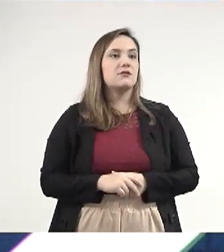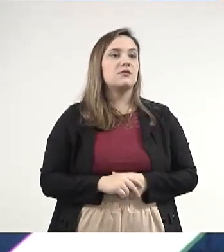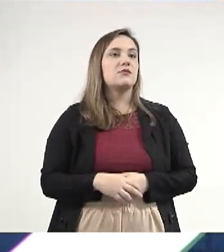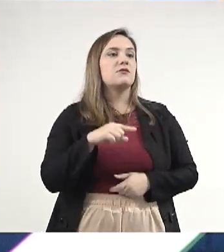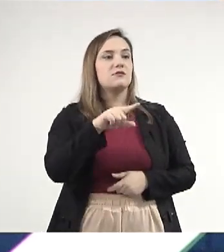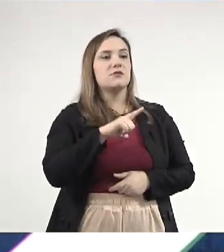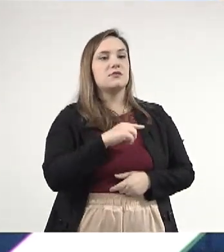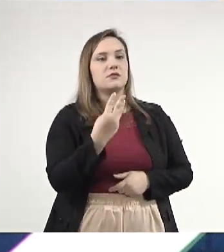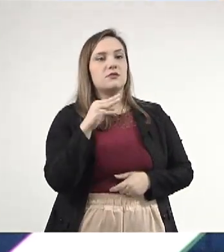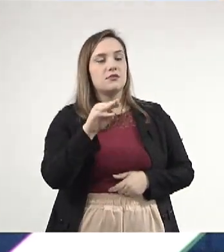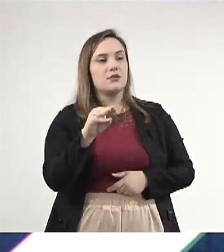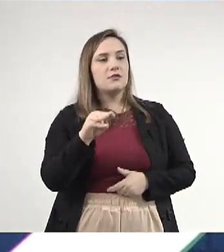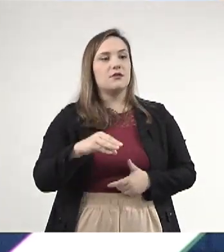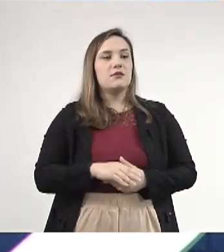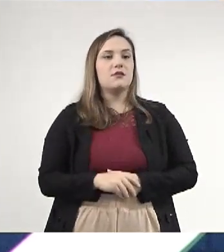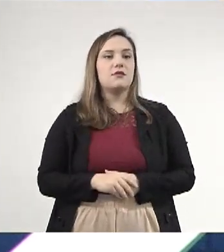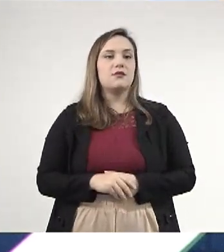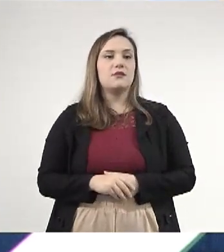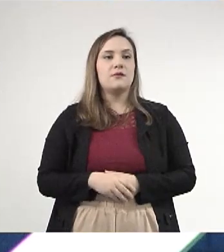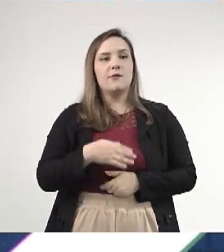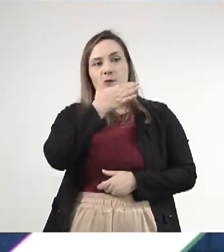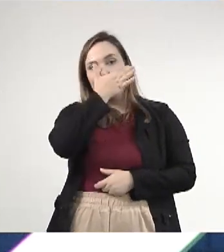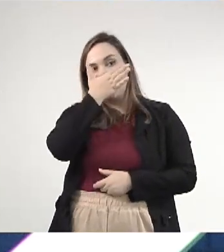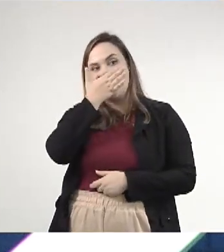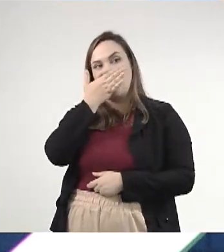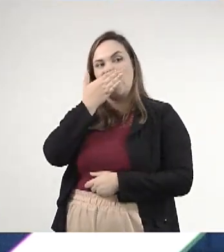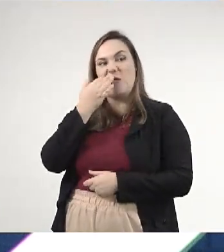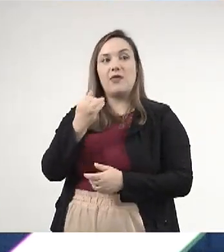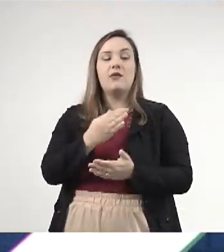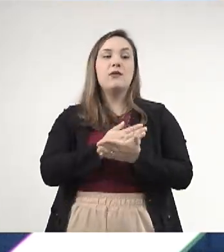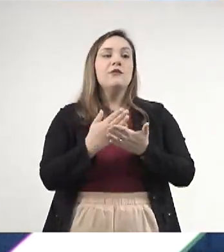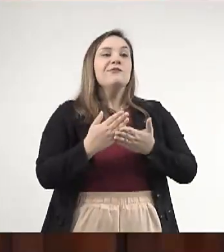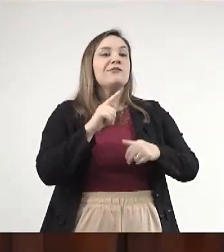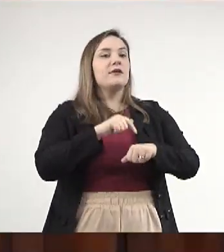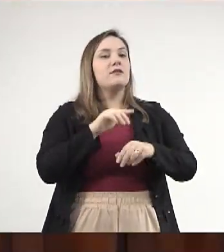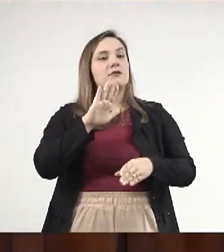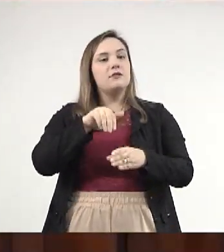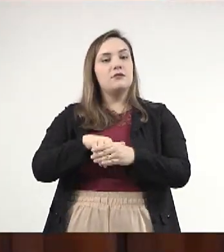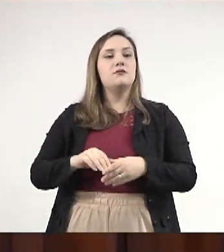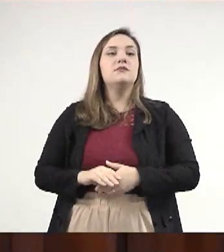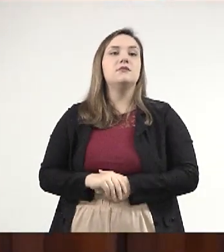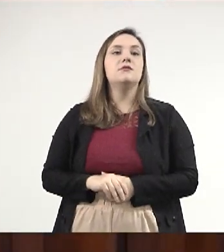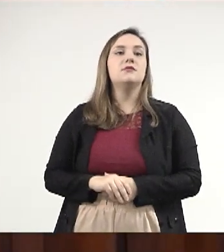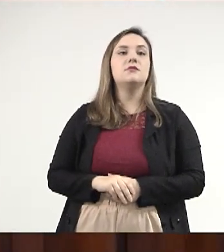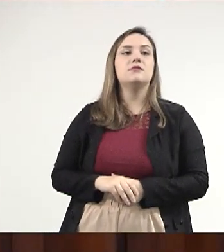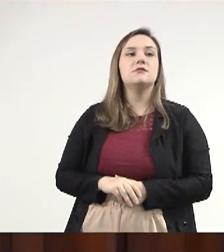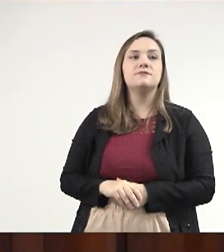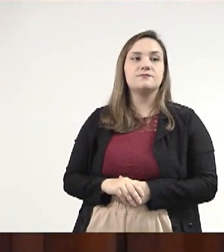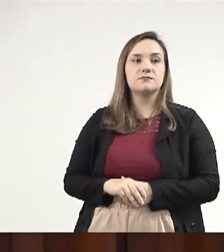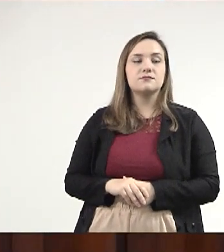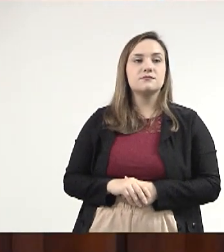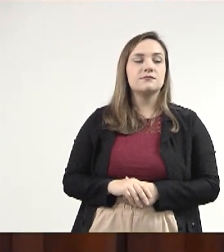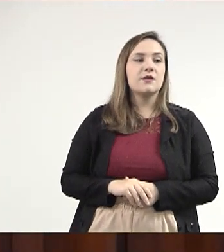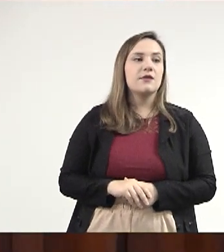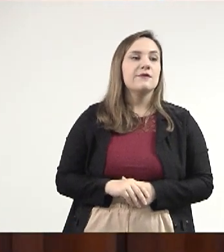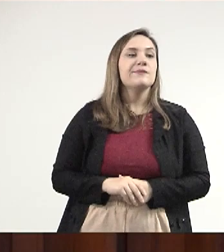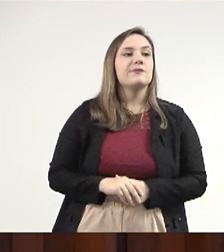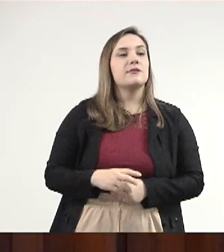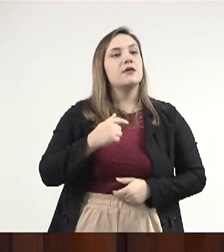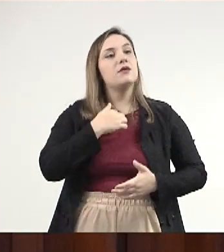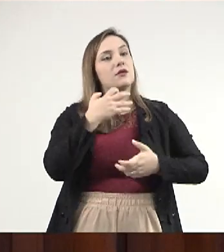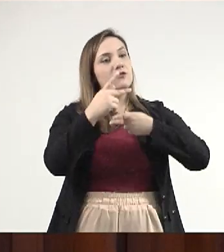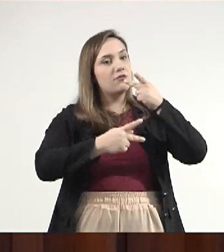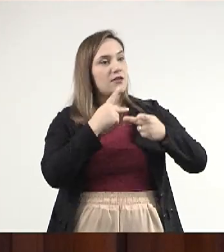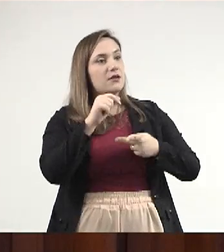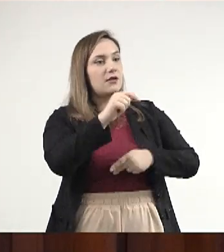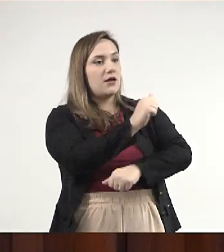3 minutos para a gente começar a ordem do dia. Vou encerrar, senhor presidente. Inclusive, eu queria dizer aos acadêmicos